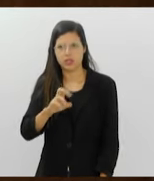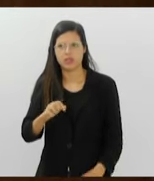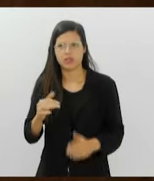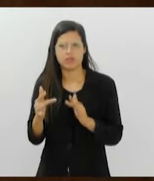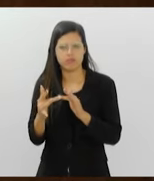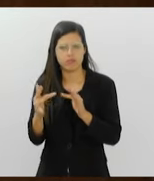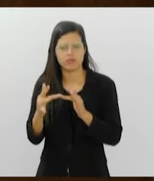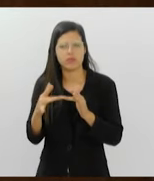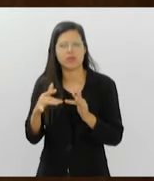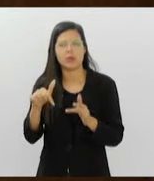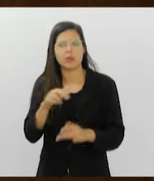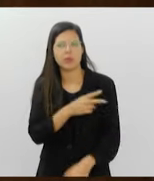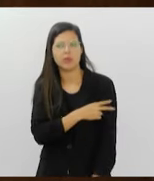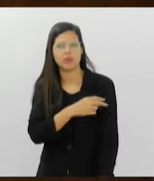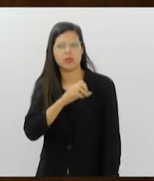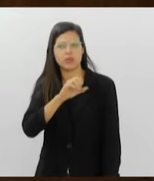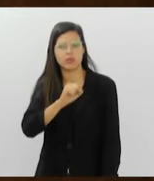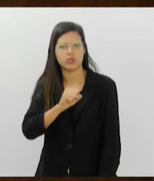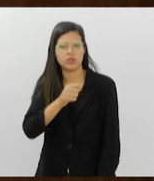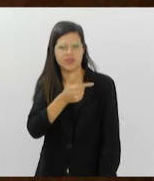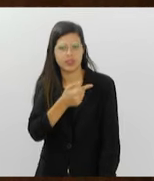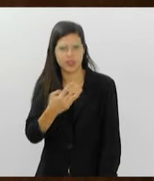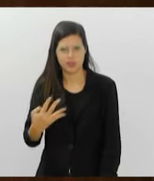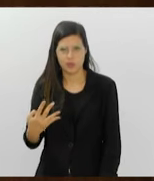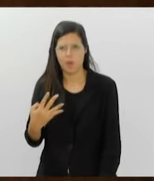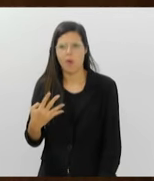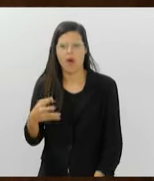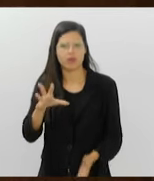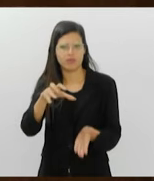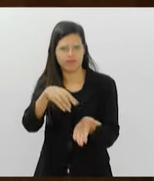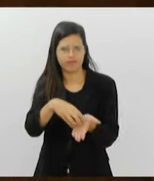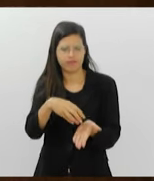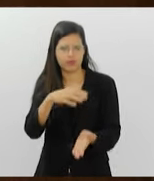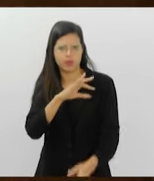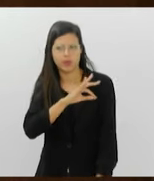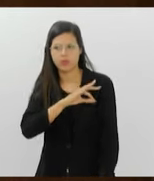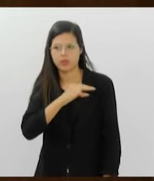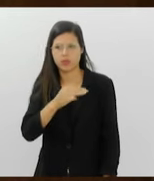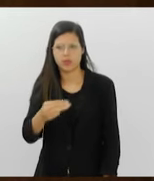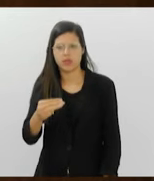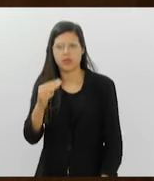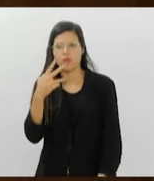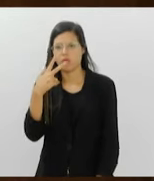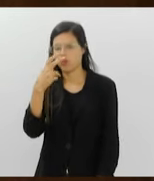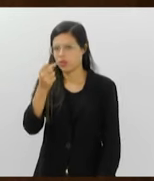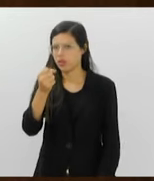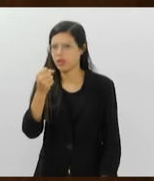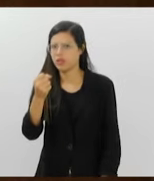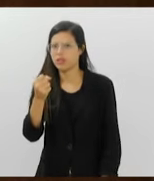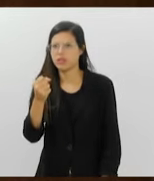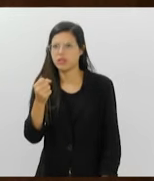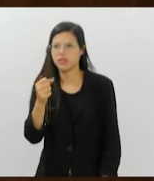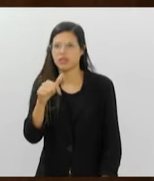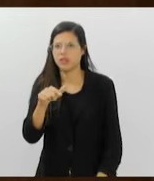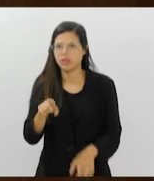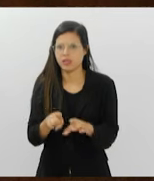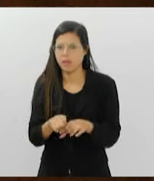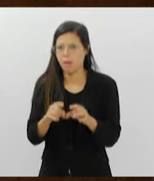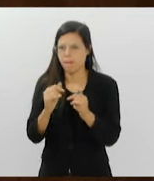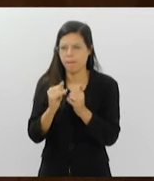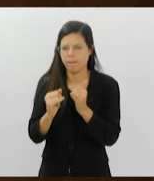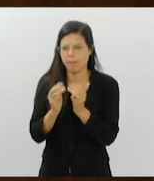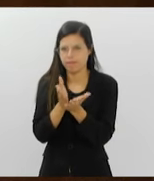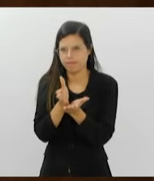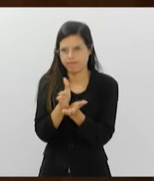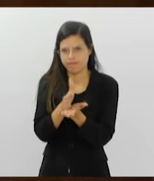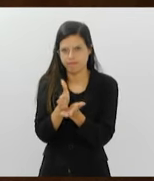Souza do 24º Batalhão da Polícia Militar, para estar fortalecendo ali a nossa divisa com queimados, para a